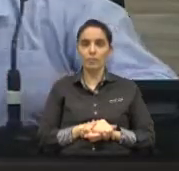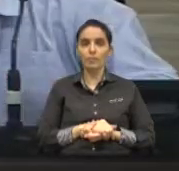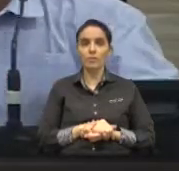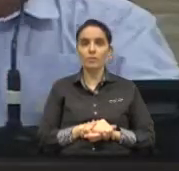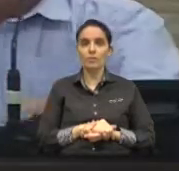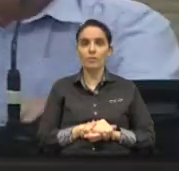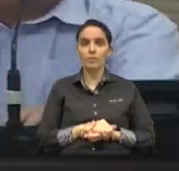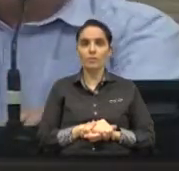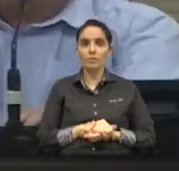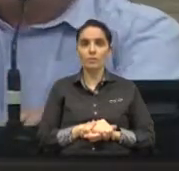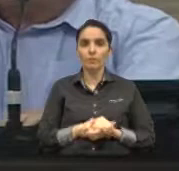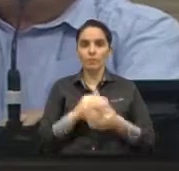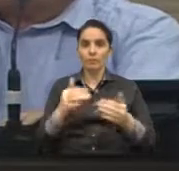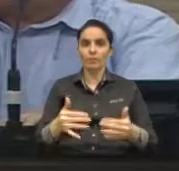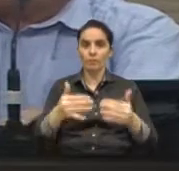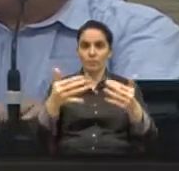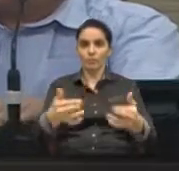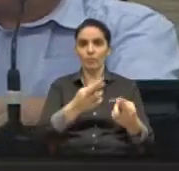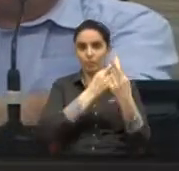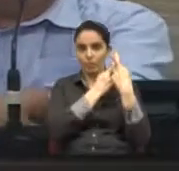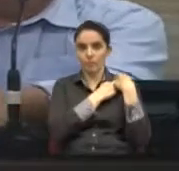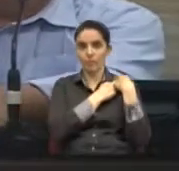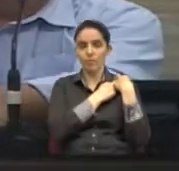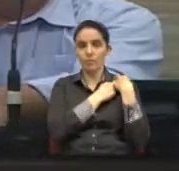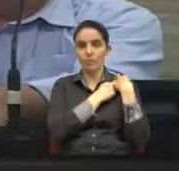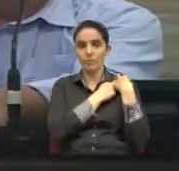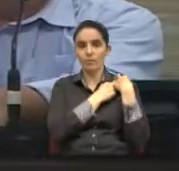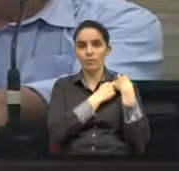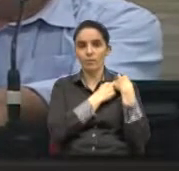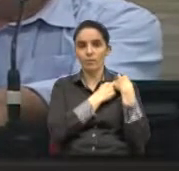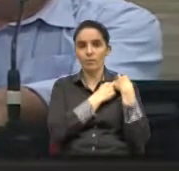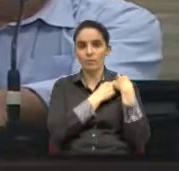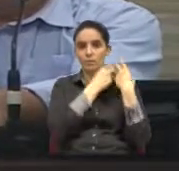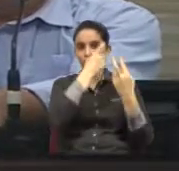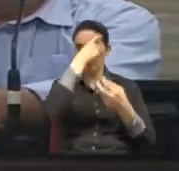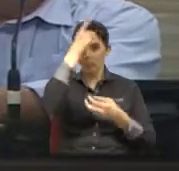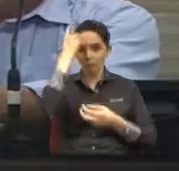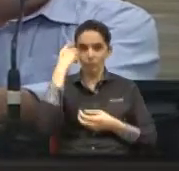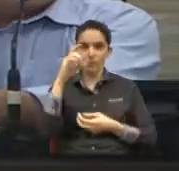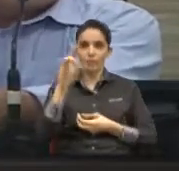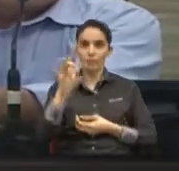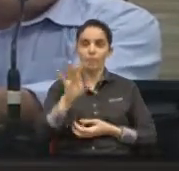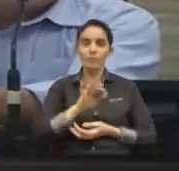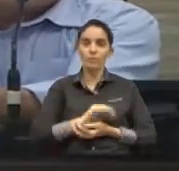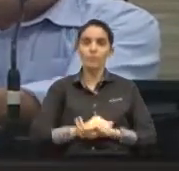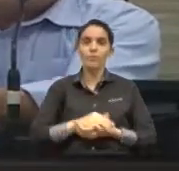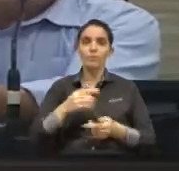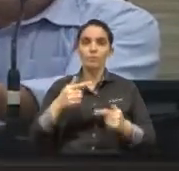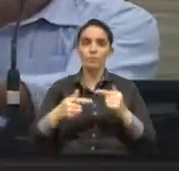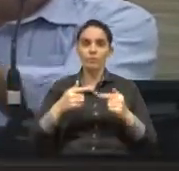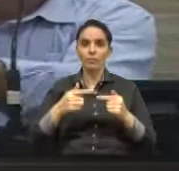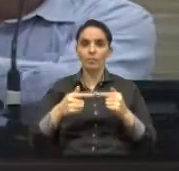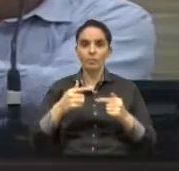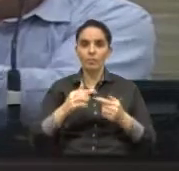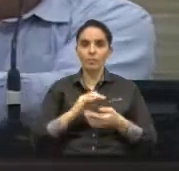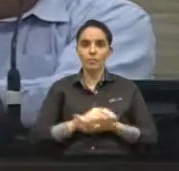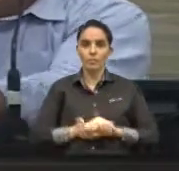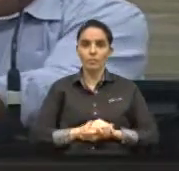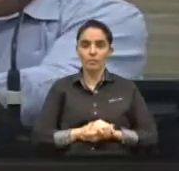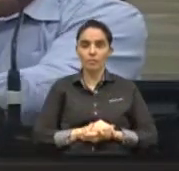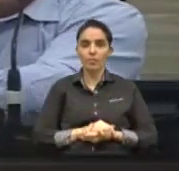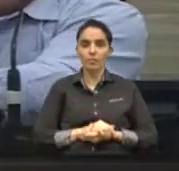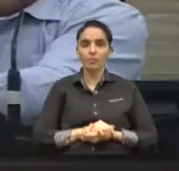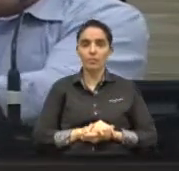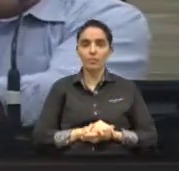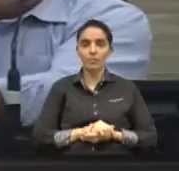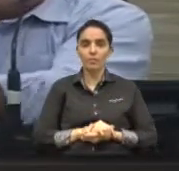A moção é do vereador Wagner, de autoria do vereador Wagner Barbosa. Está em discussão. Gostaria de discutir,